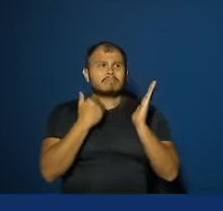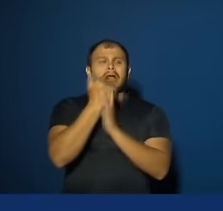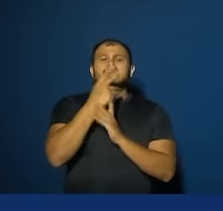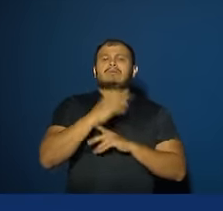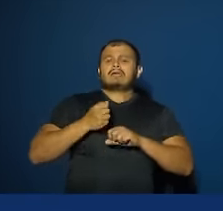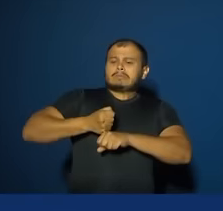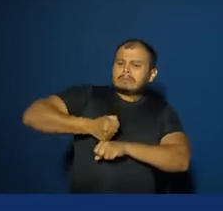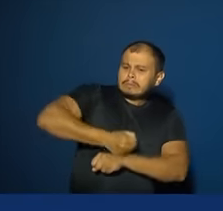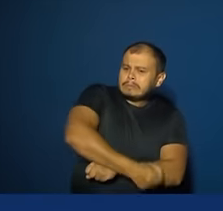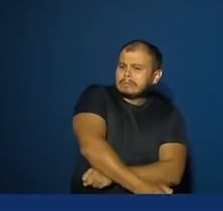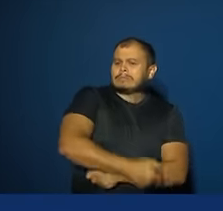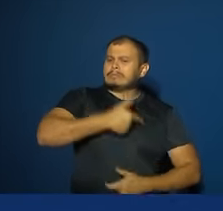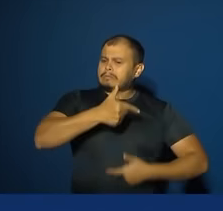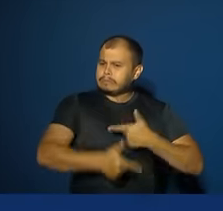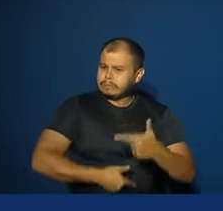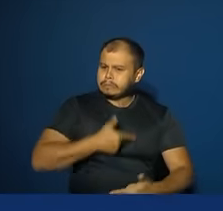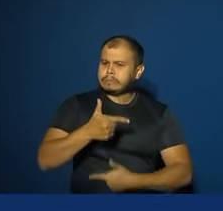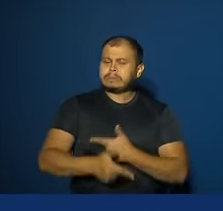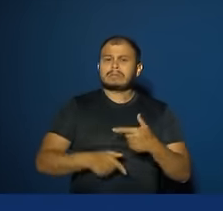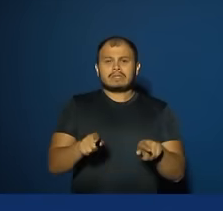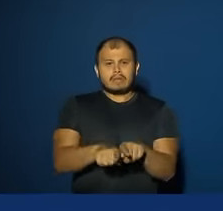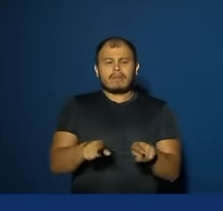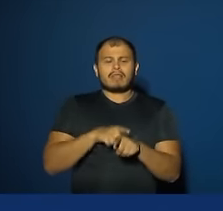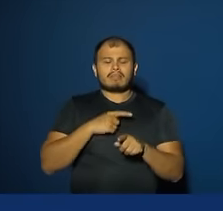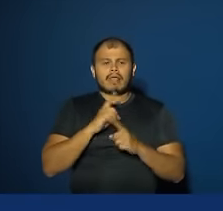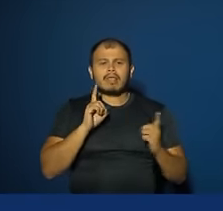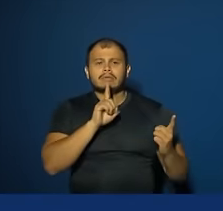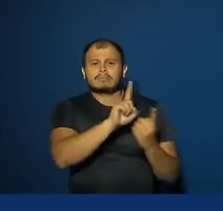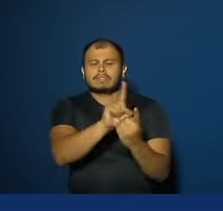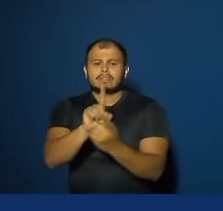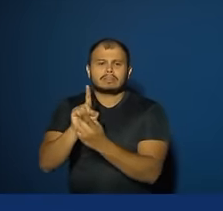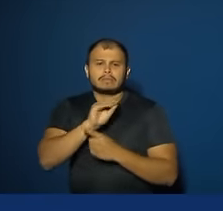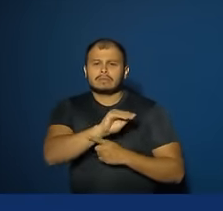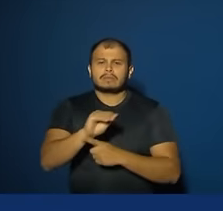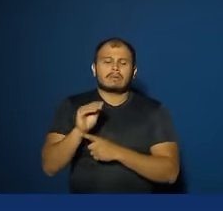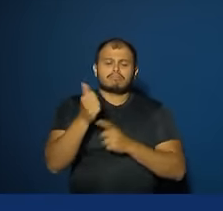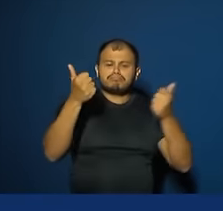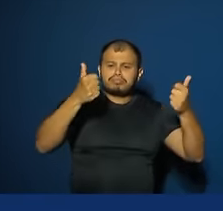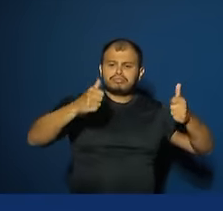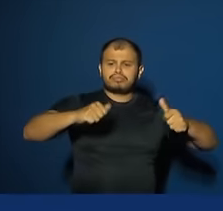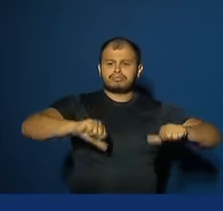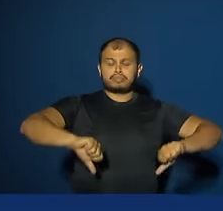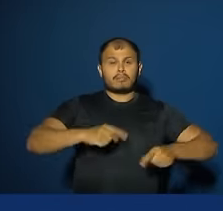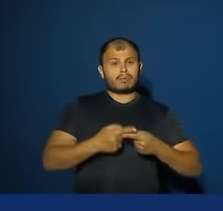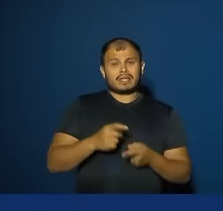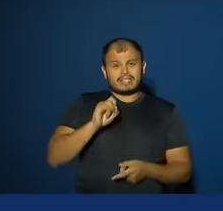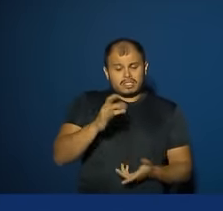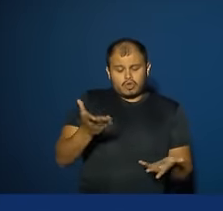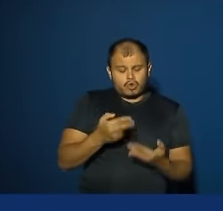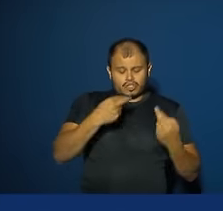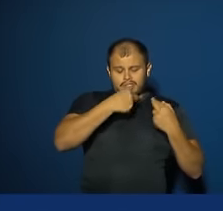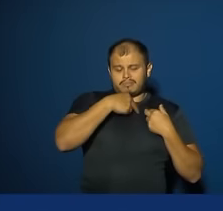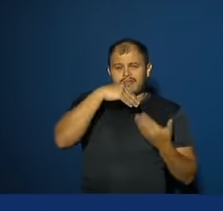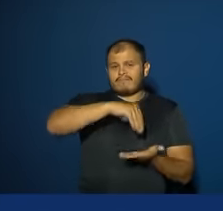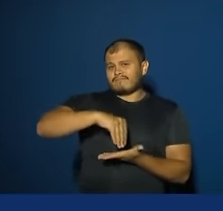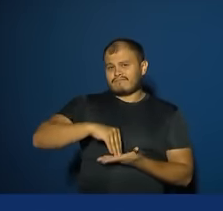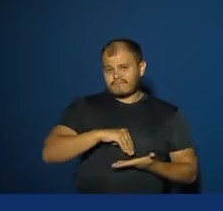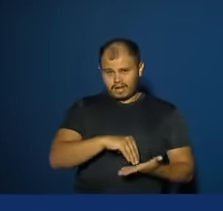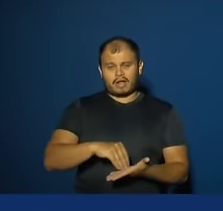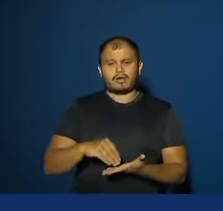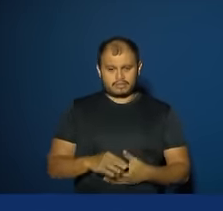dura vão ter que ter serviços públicos de pior qualidade caso a gente tenha uma irresponsabilidade fiscal no